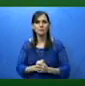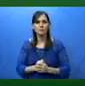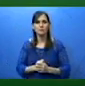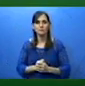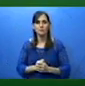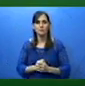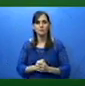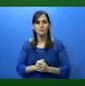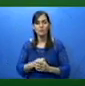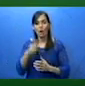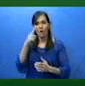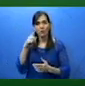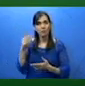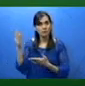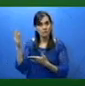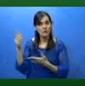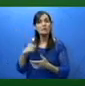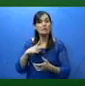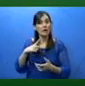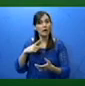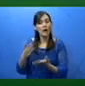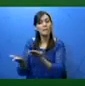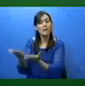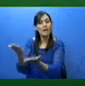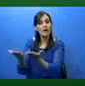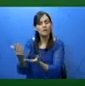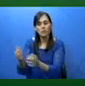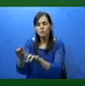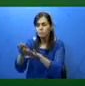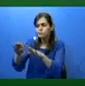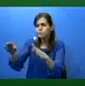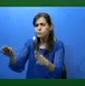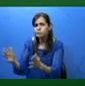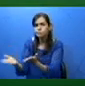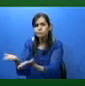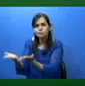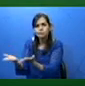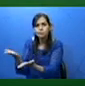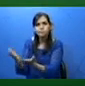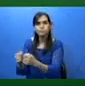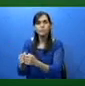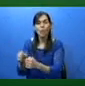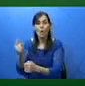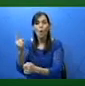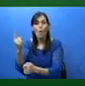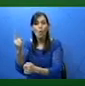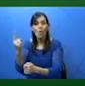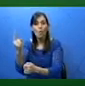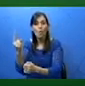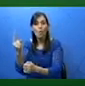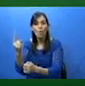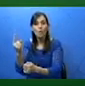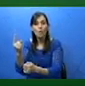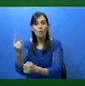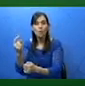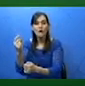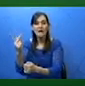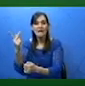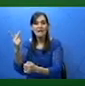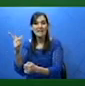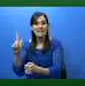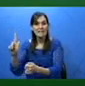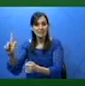Nós usamos aqui, ó, a balança para medir, tá bom? 1 quilo, que é representado pela